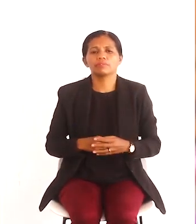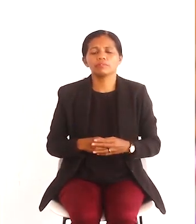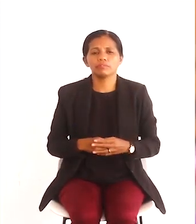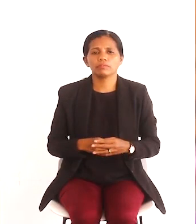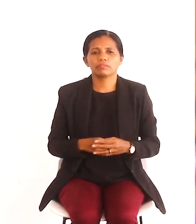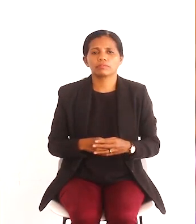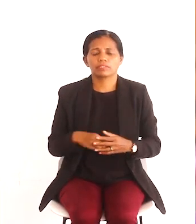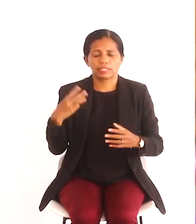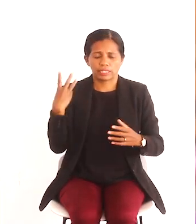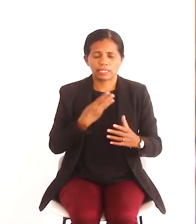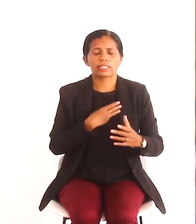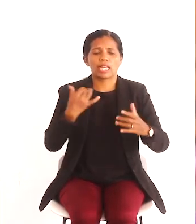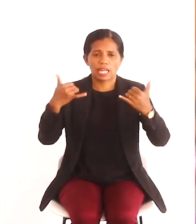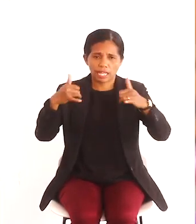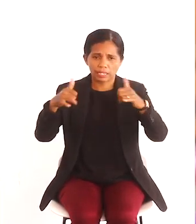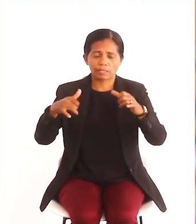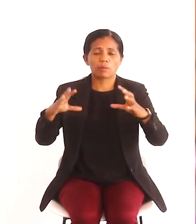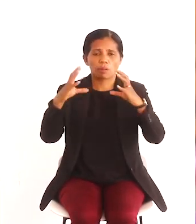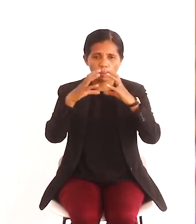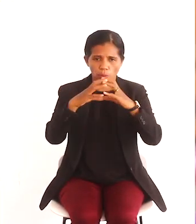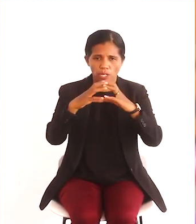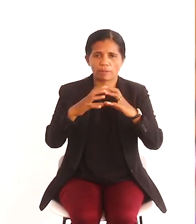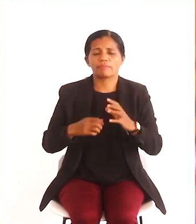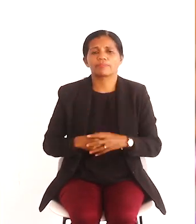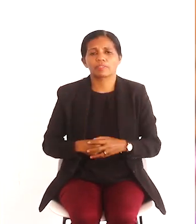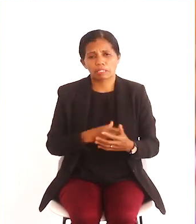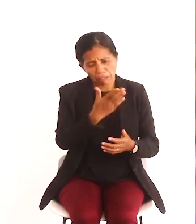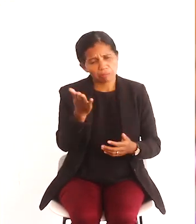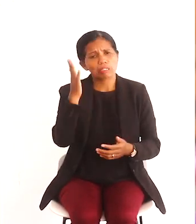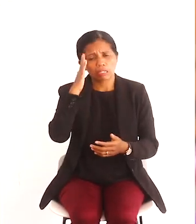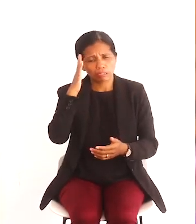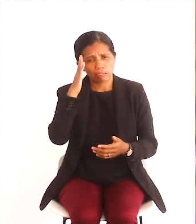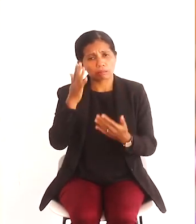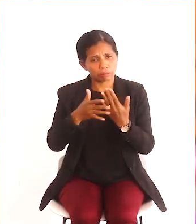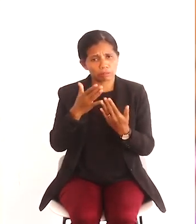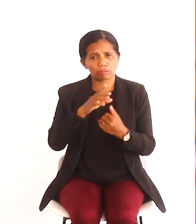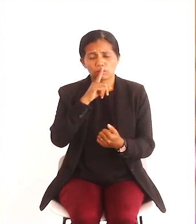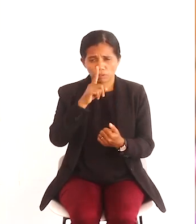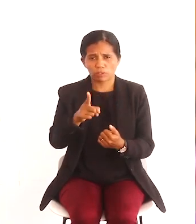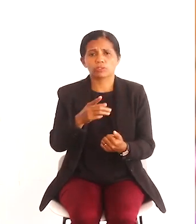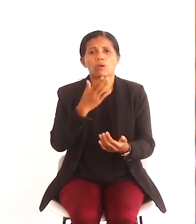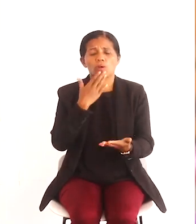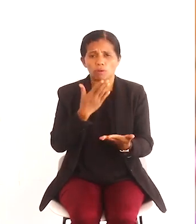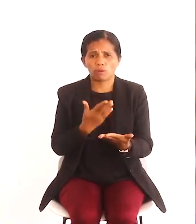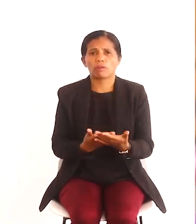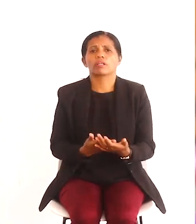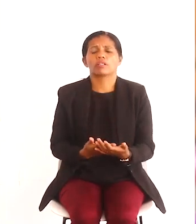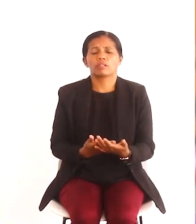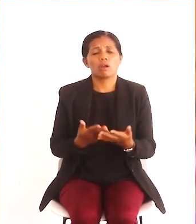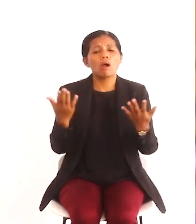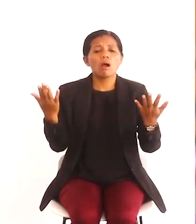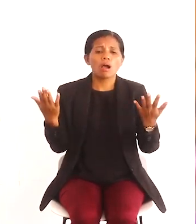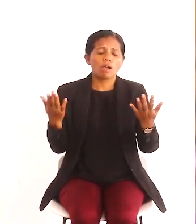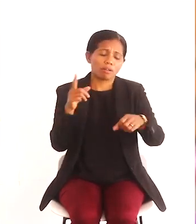Nós brincamos com uma bola. Foi fácil, não foi? Boa! Oh, o nosso